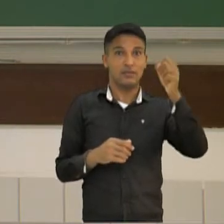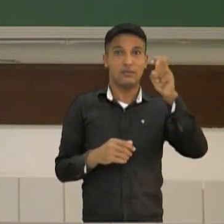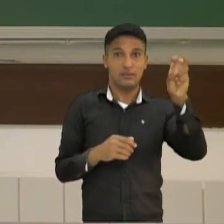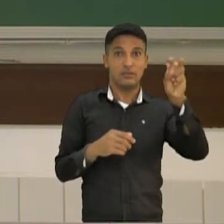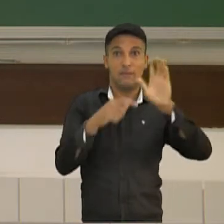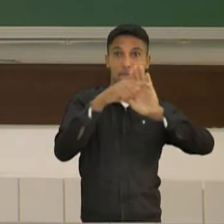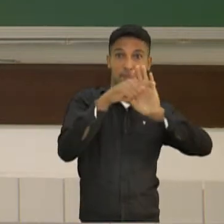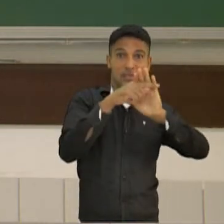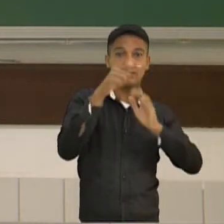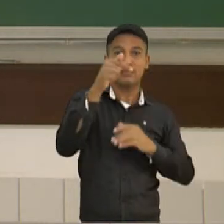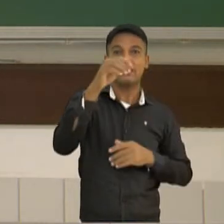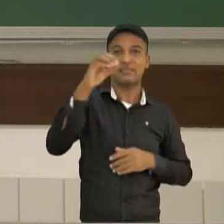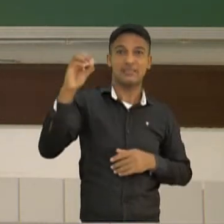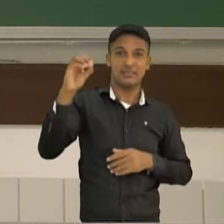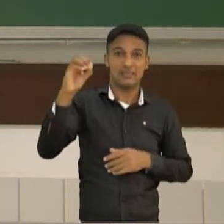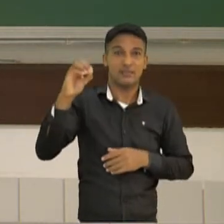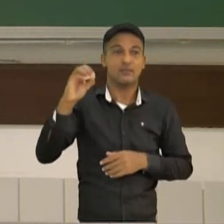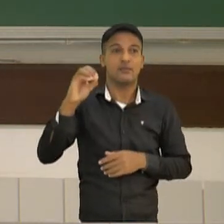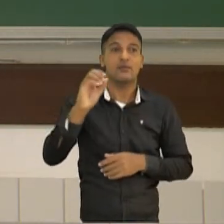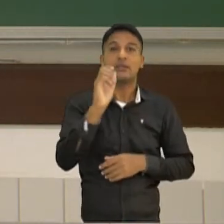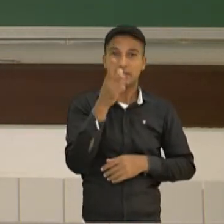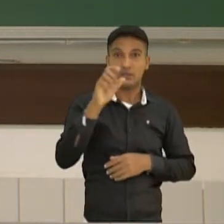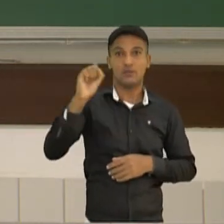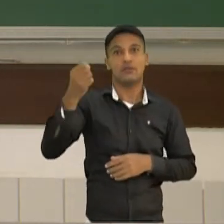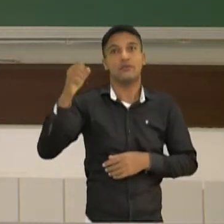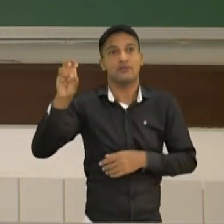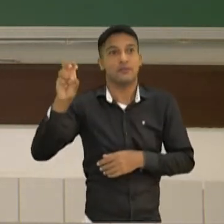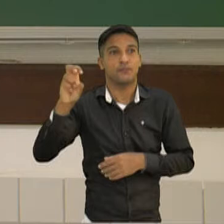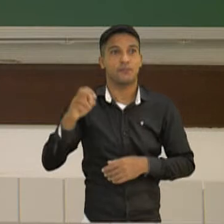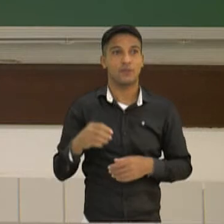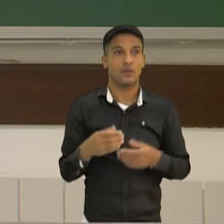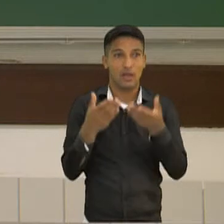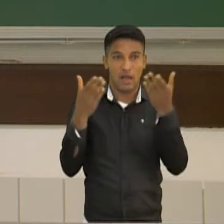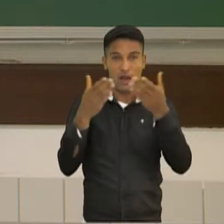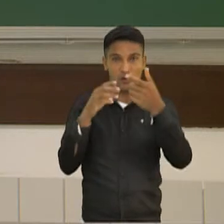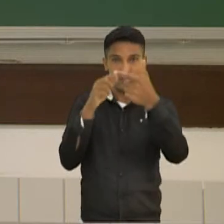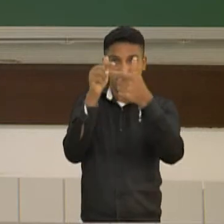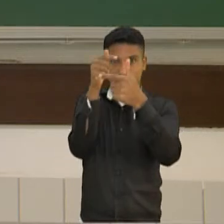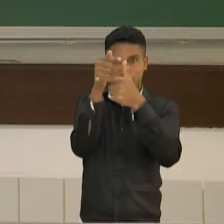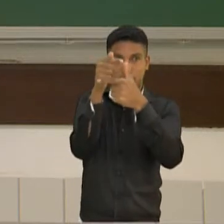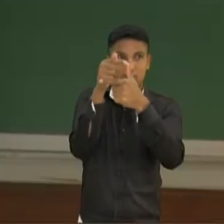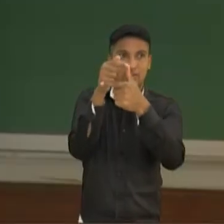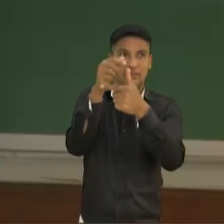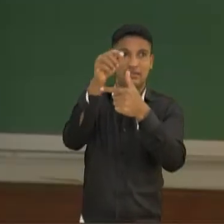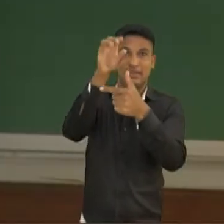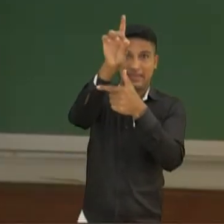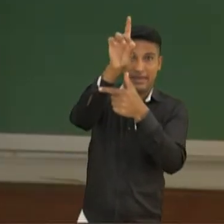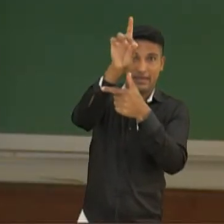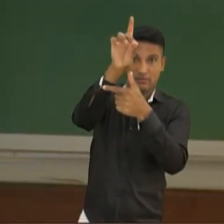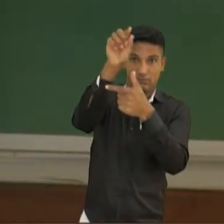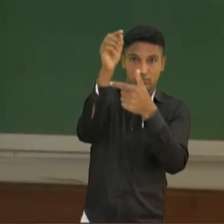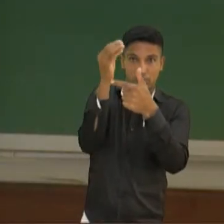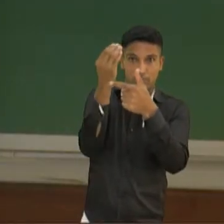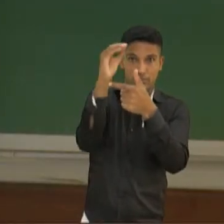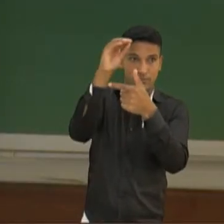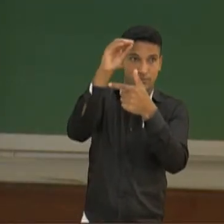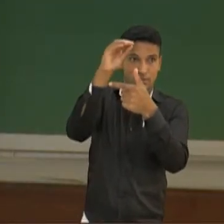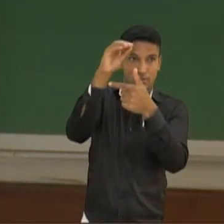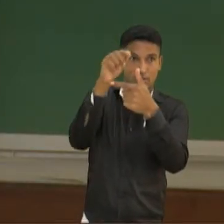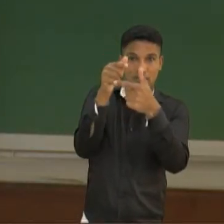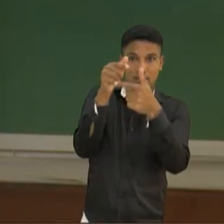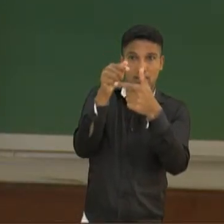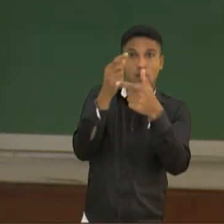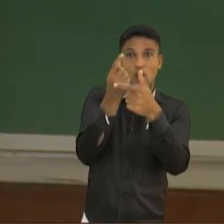185. Quando eu vou para a dezena, aí eu posso aumentar. Por exemplo, se for uma dezena, vai dar 70. Mas se eu pôr